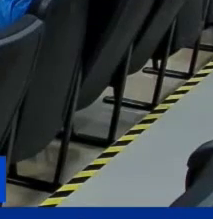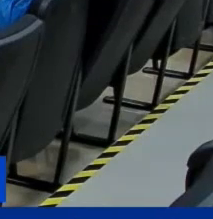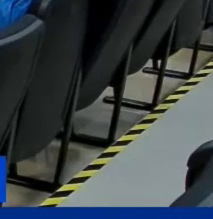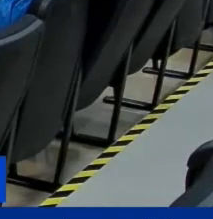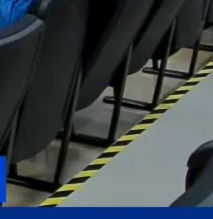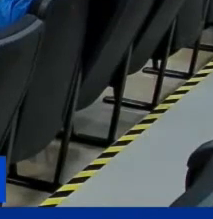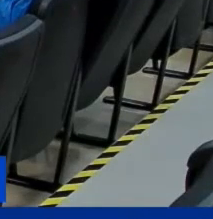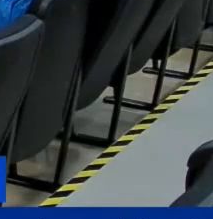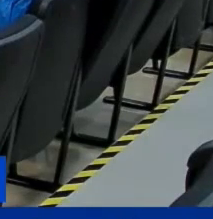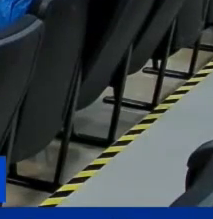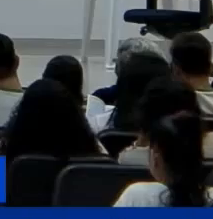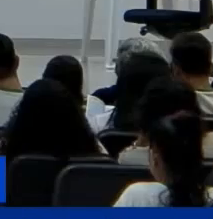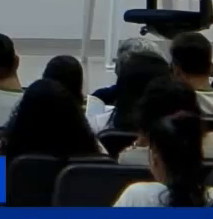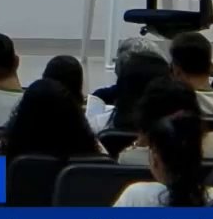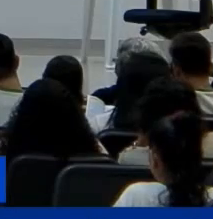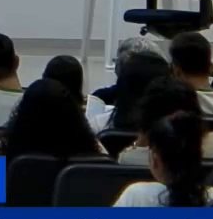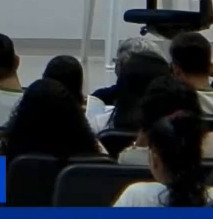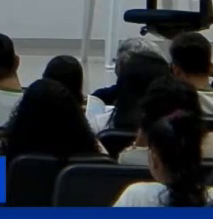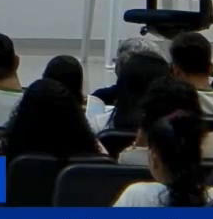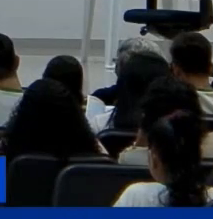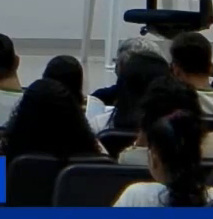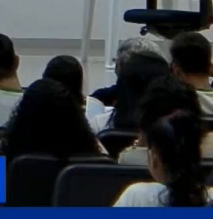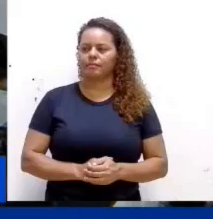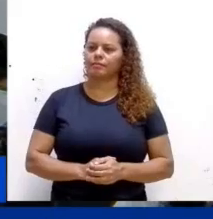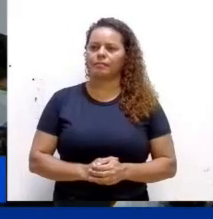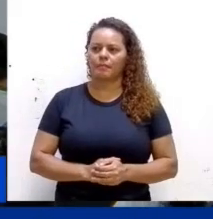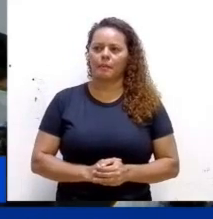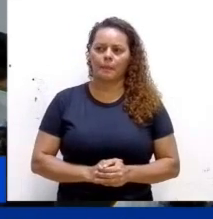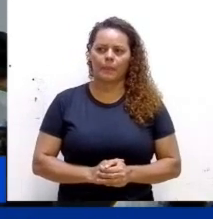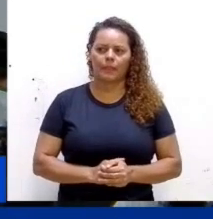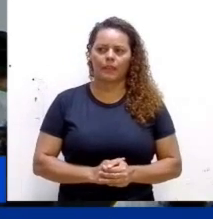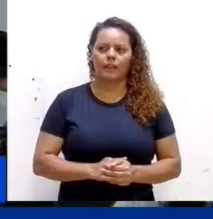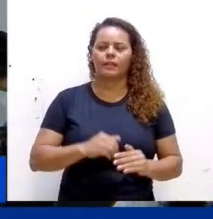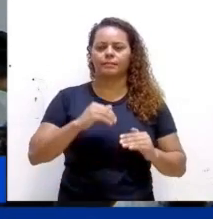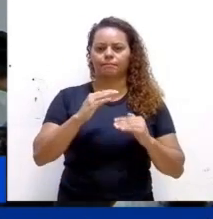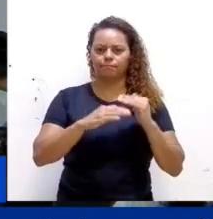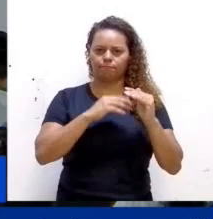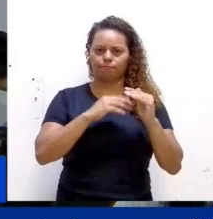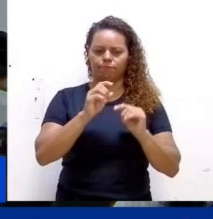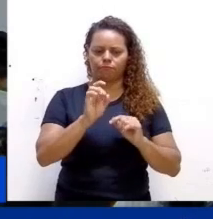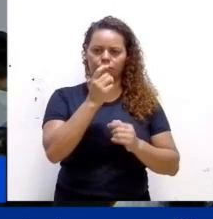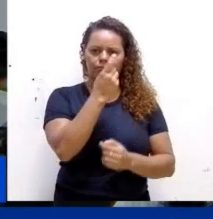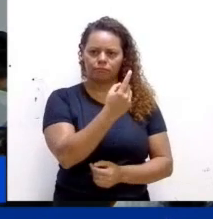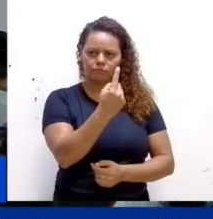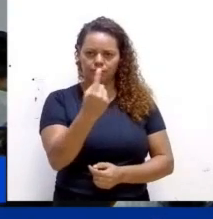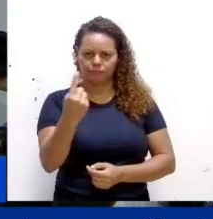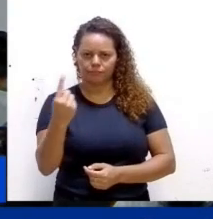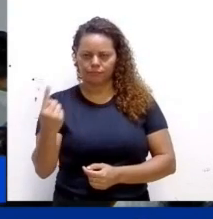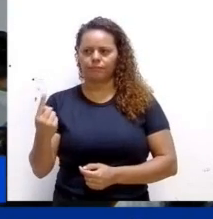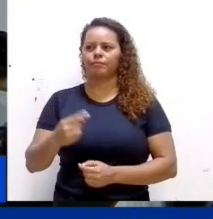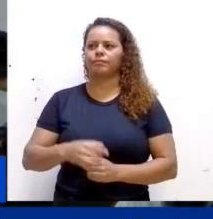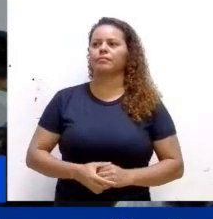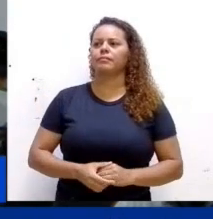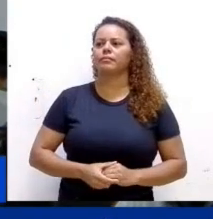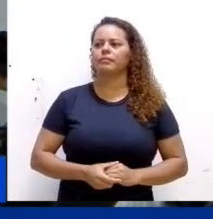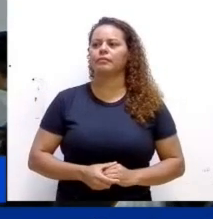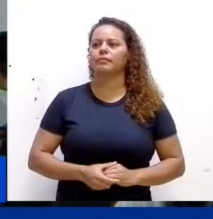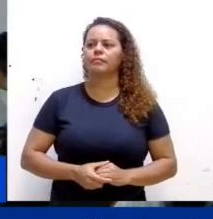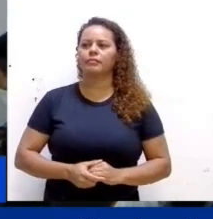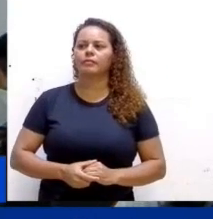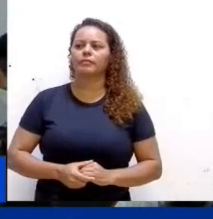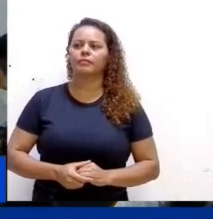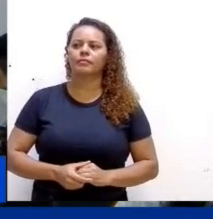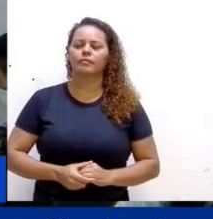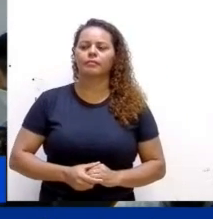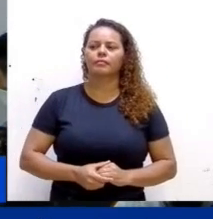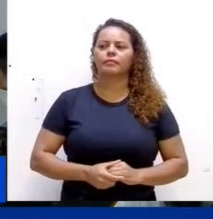se ajudar mutuamente a crescer individualmente. Foco na parte central do palco. A palestrante anda de um lado para o outro.